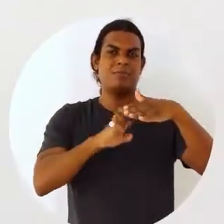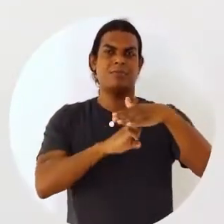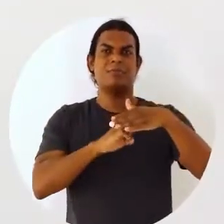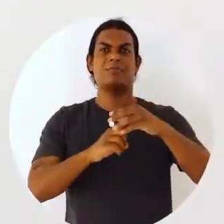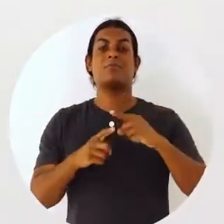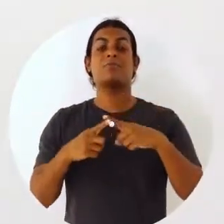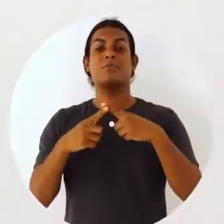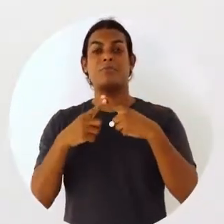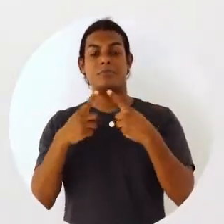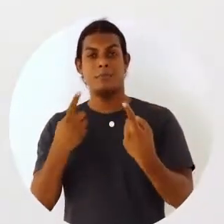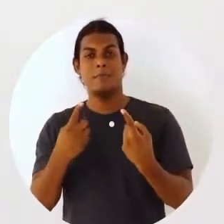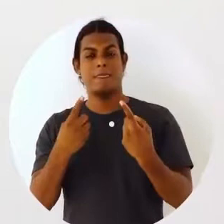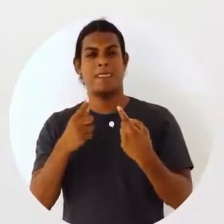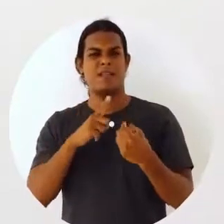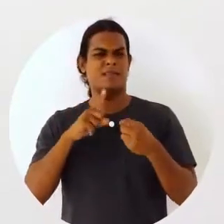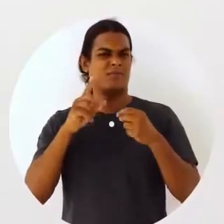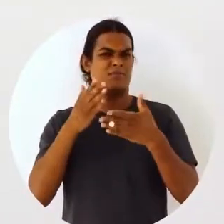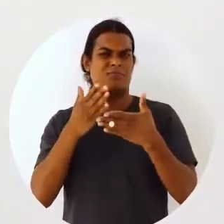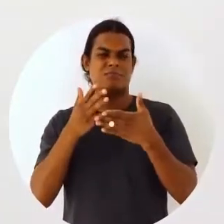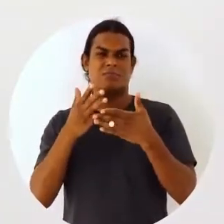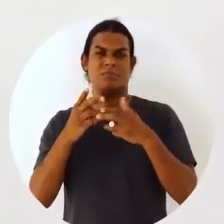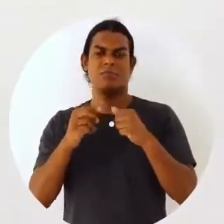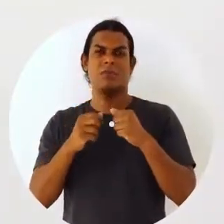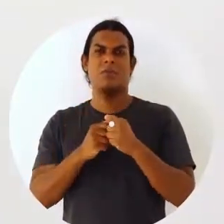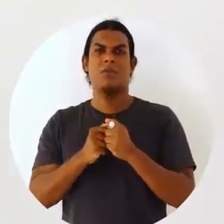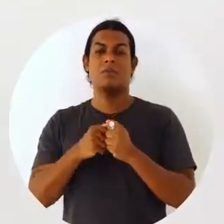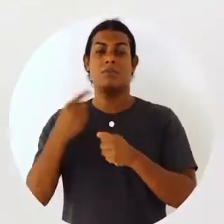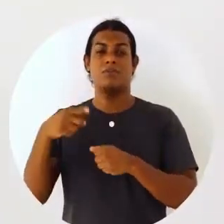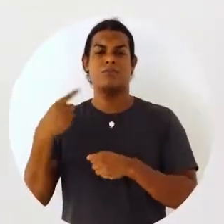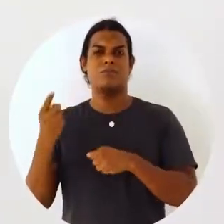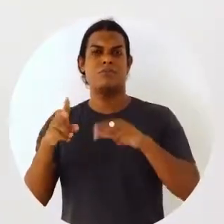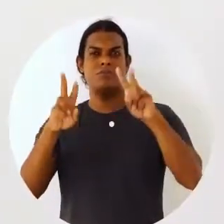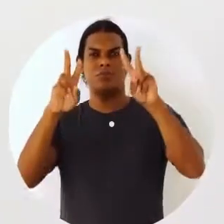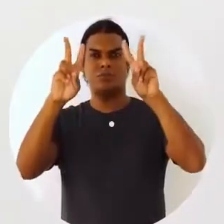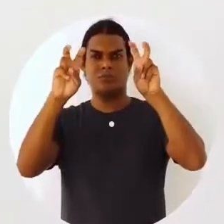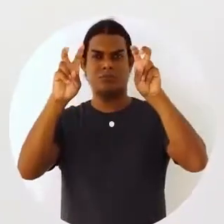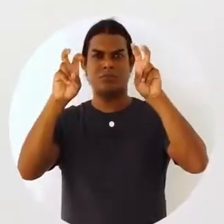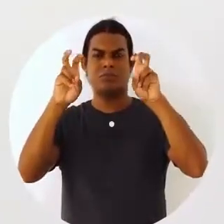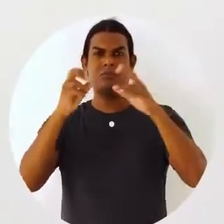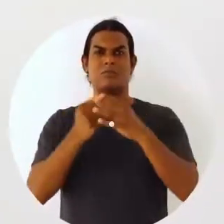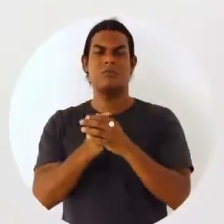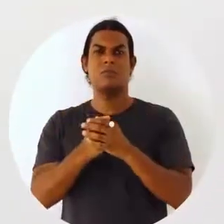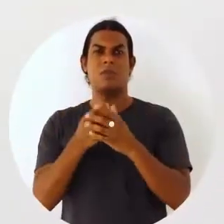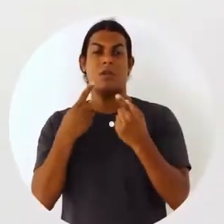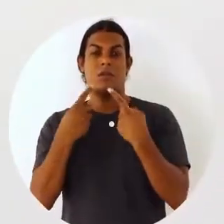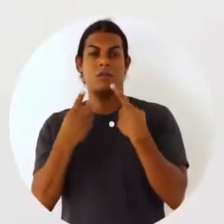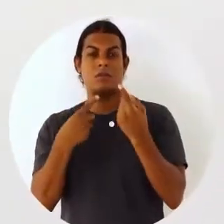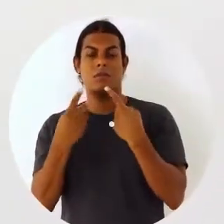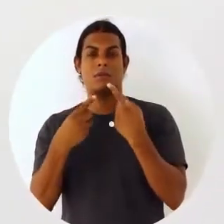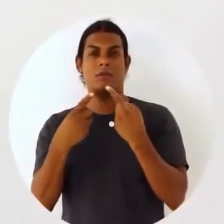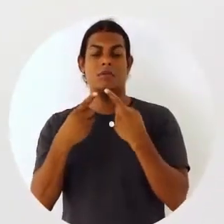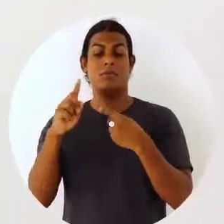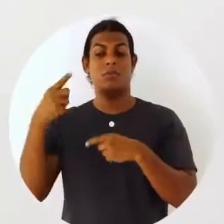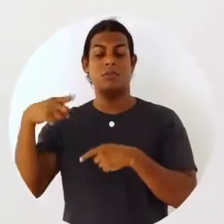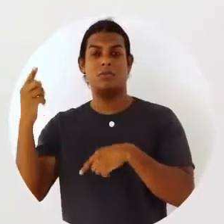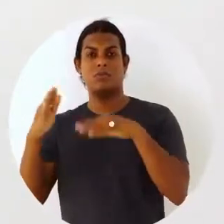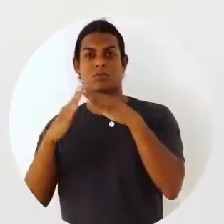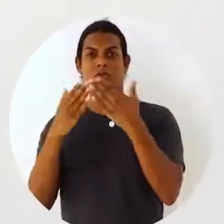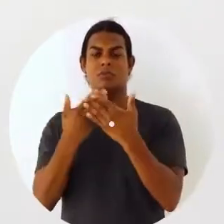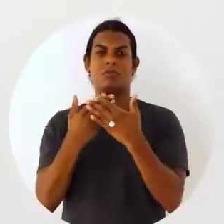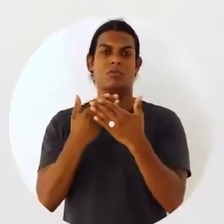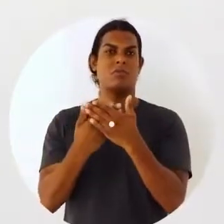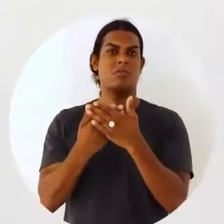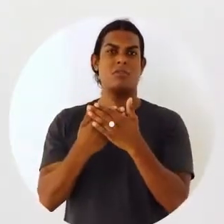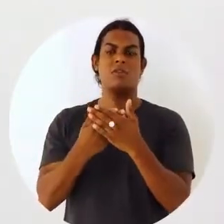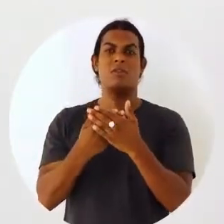tiveram outras questões que fizeram refletir um pouco sobre o que até então a Escola Clássica de Relações Humanas acreditavam